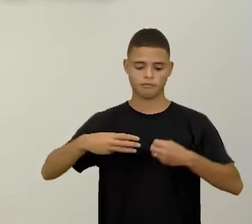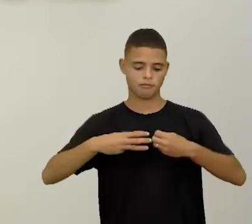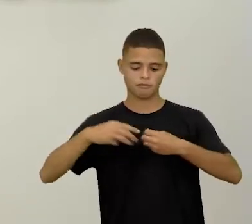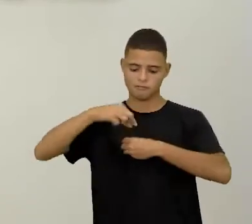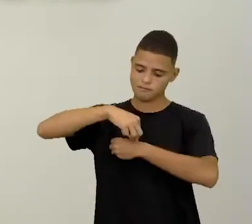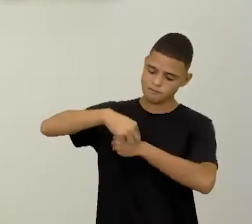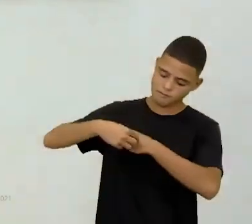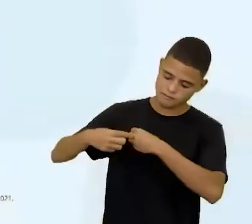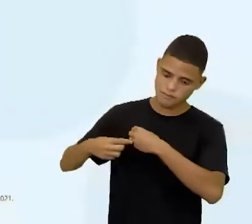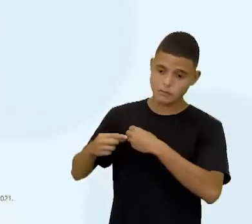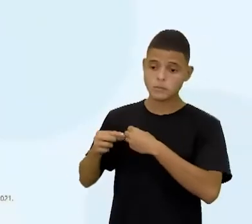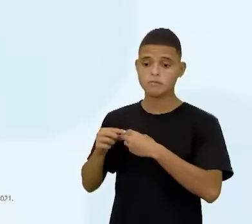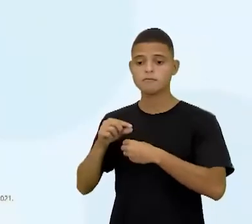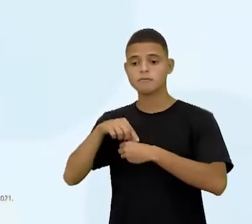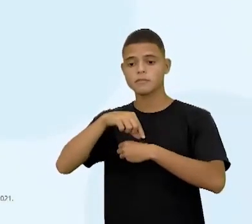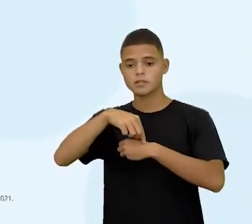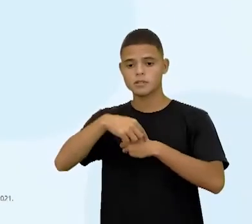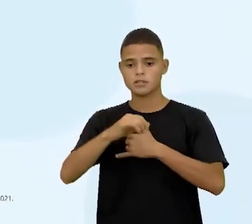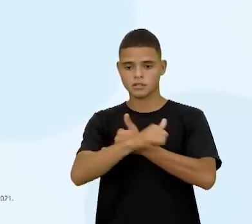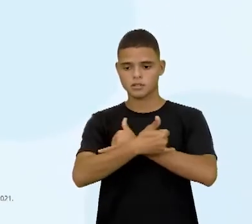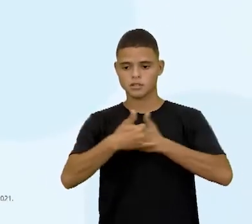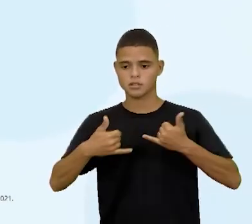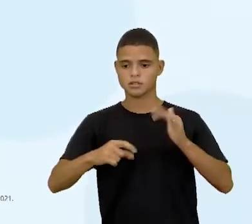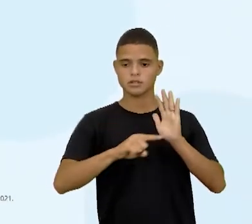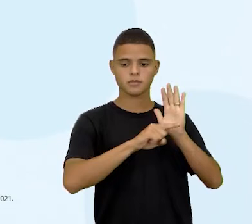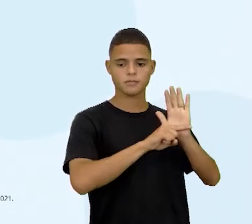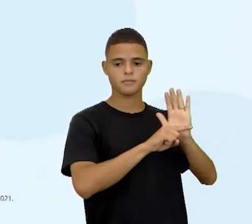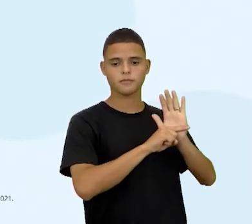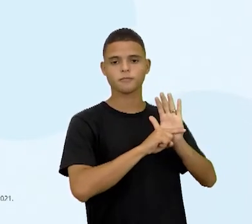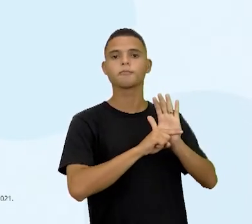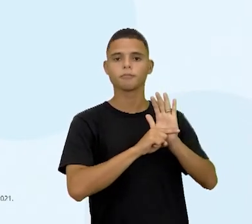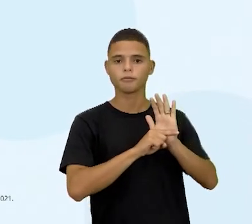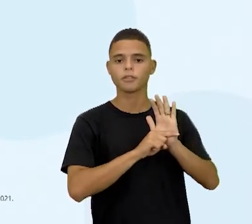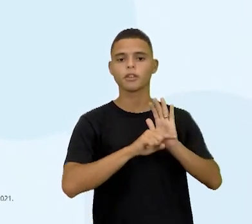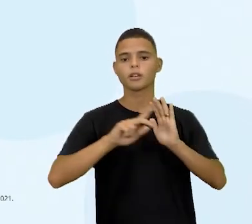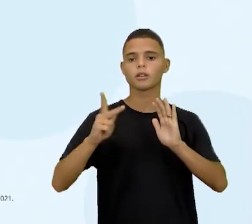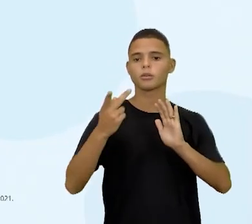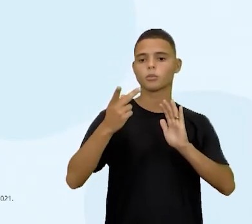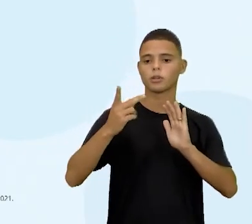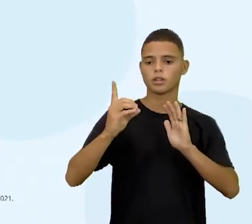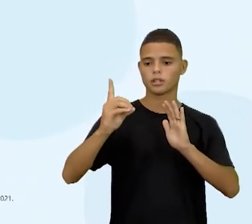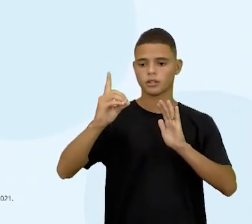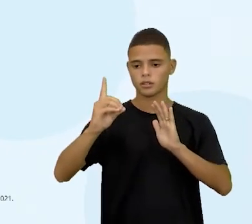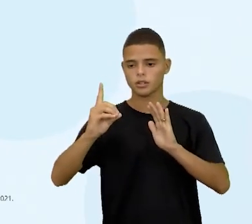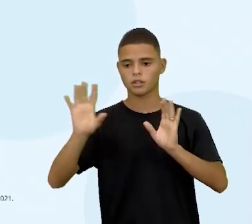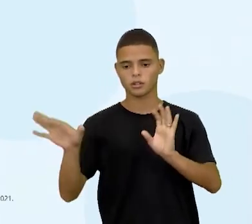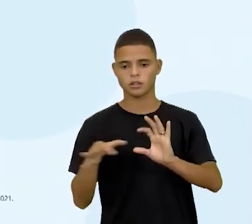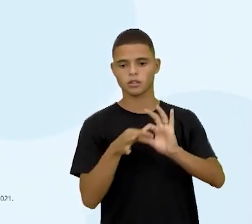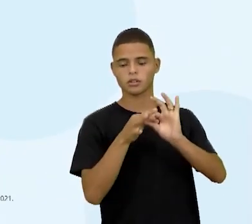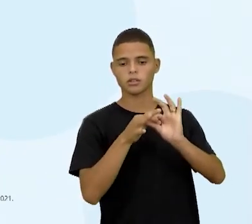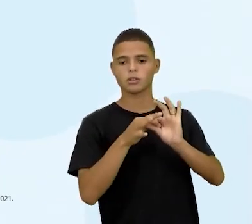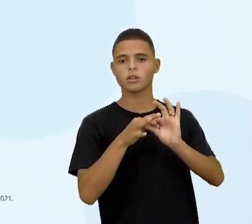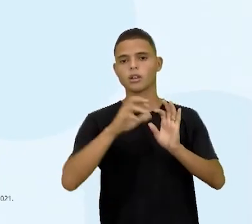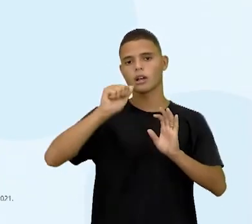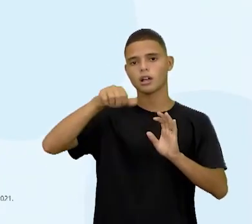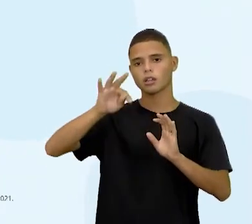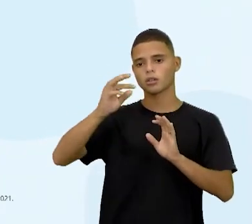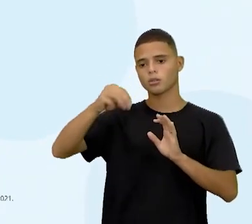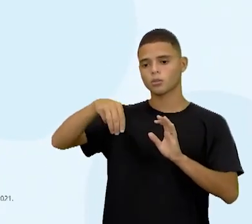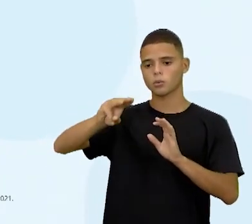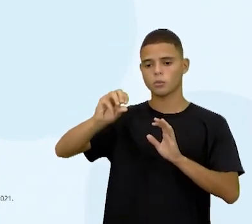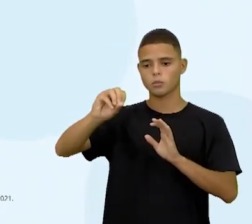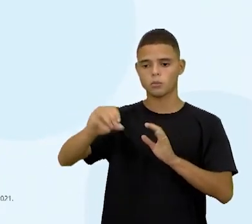átomos de elementos altamente eletronegativos, de forma que o hidrogênio sirva como um elo entre os átomos com os quais